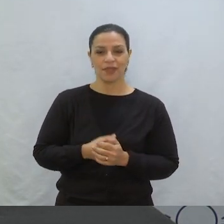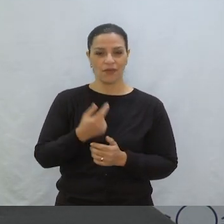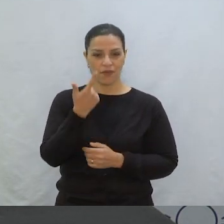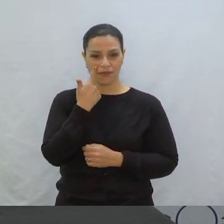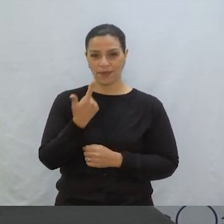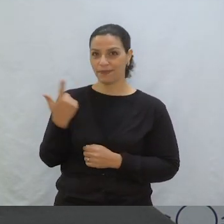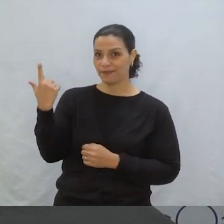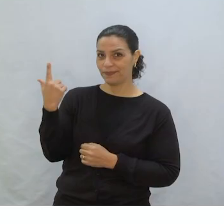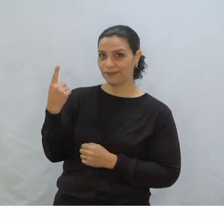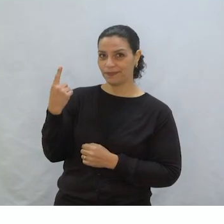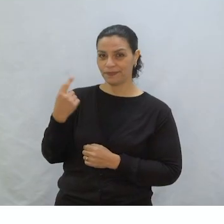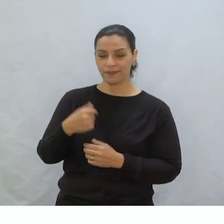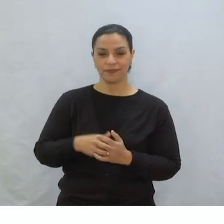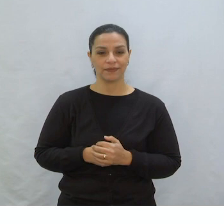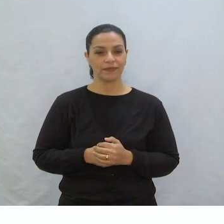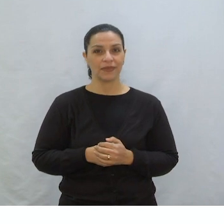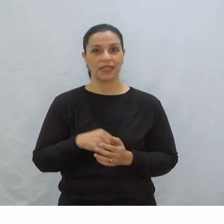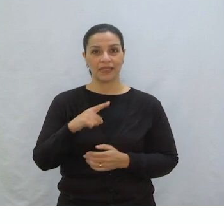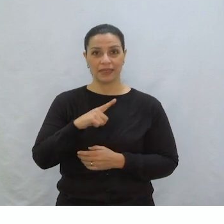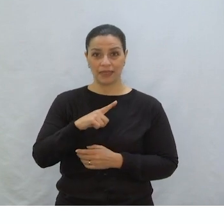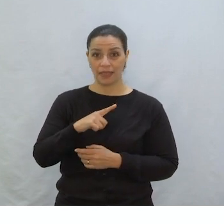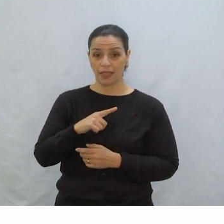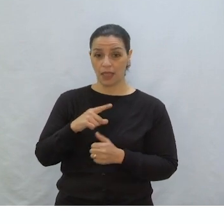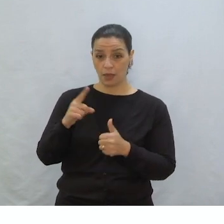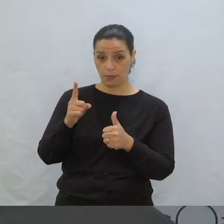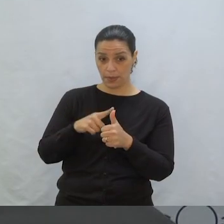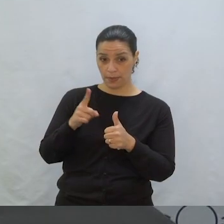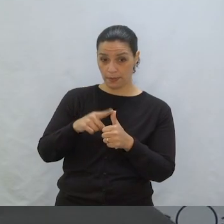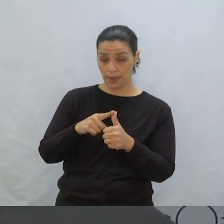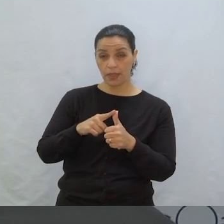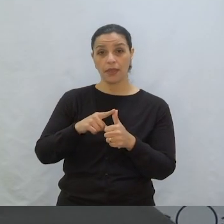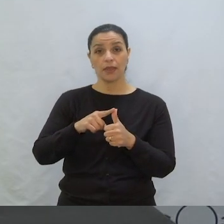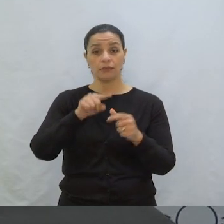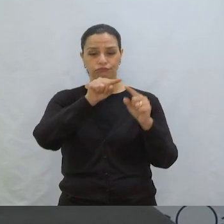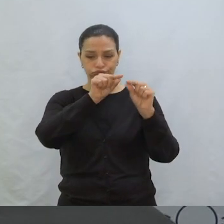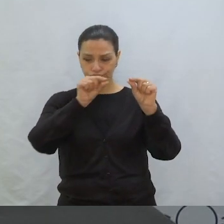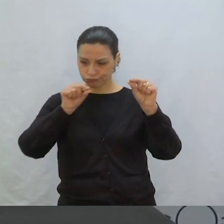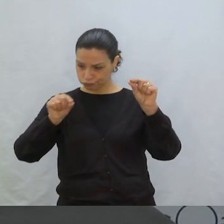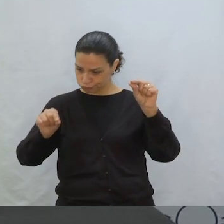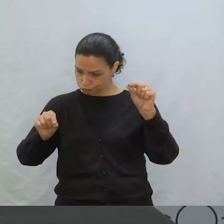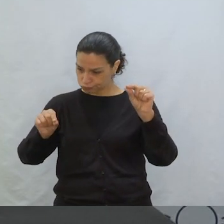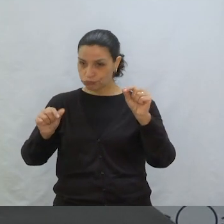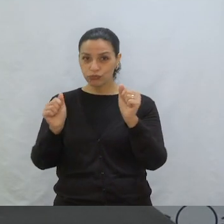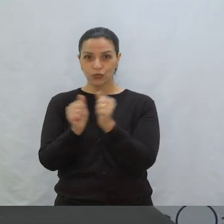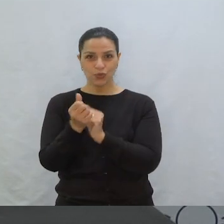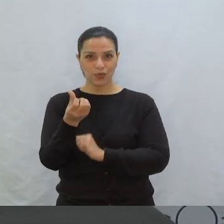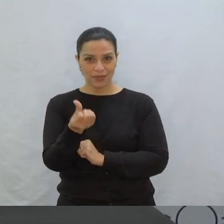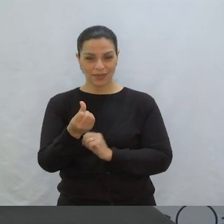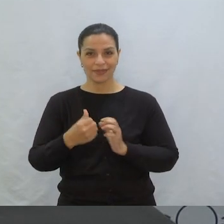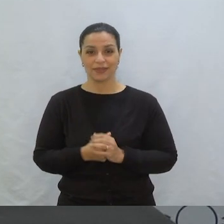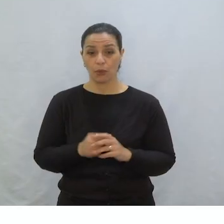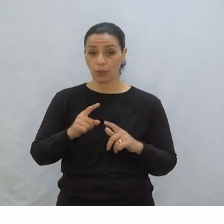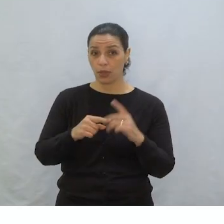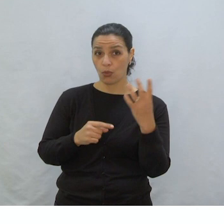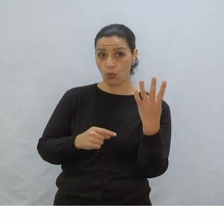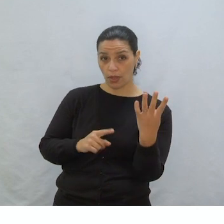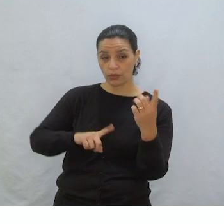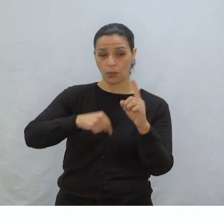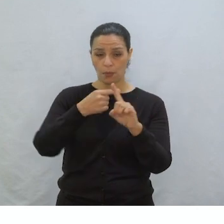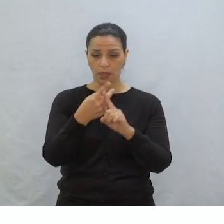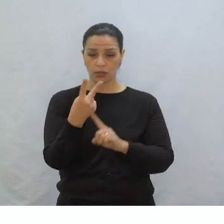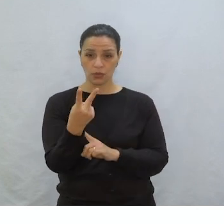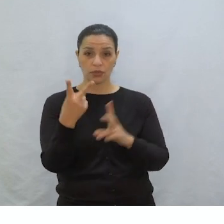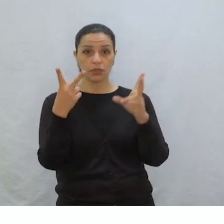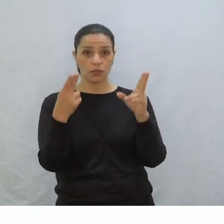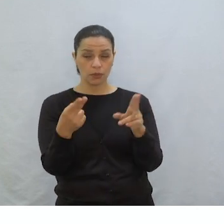6. Então, vamos ligar a primeira operação até o número 6, porque